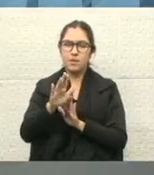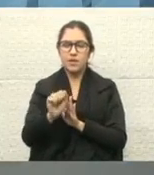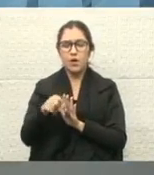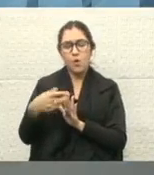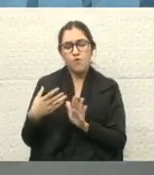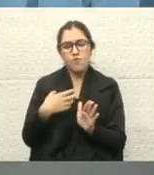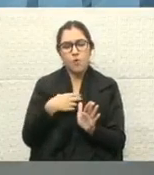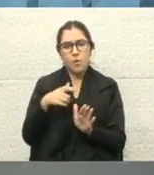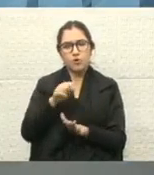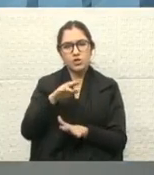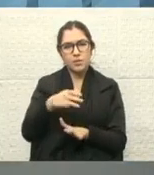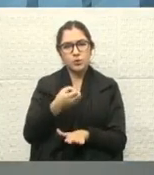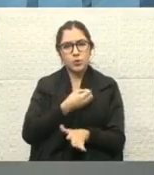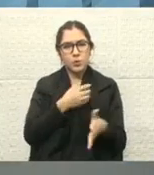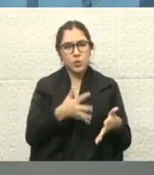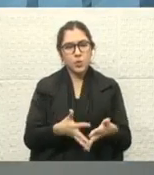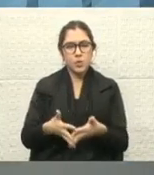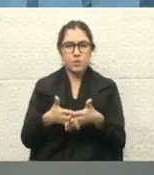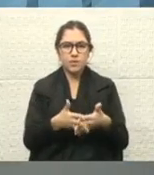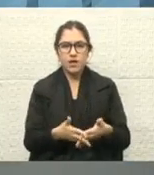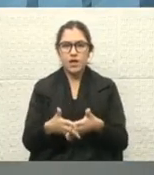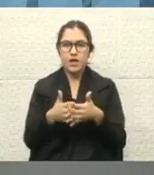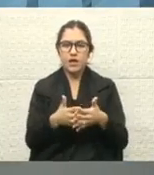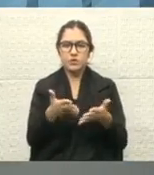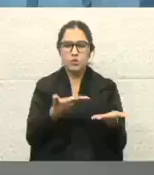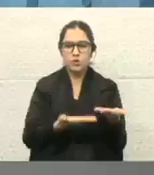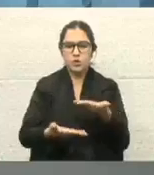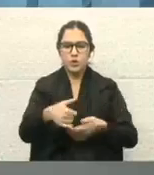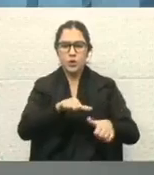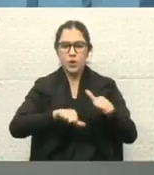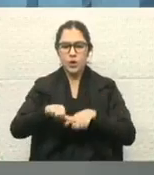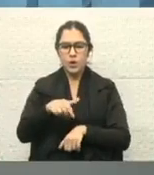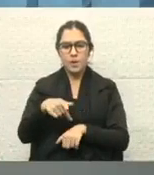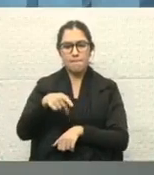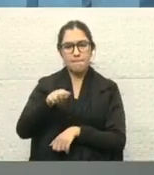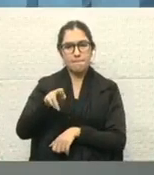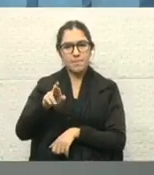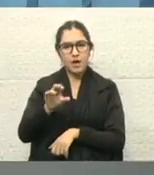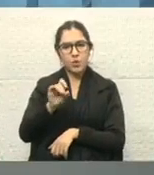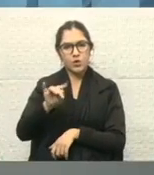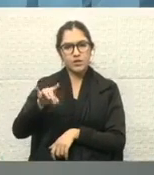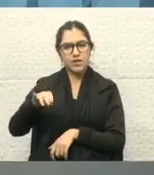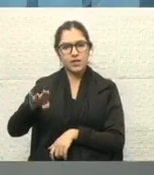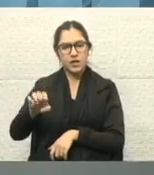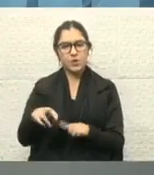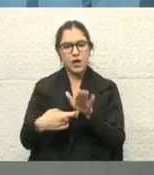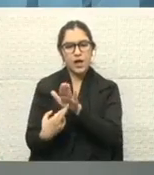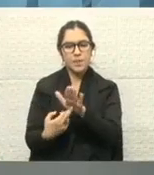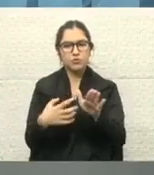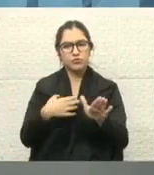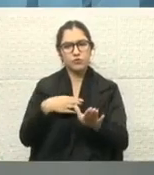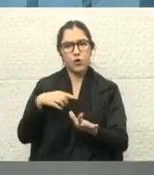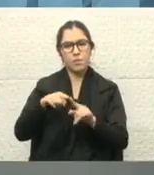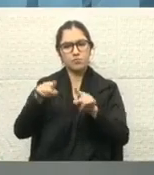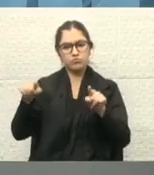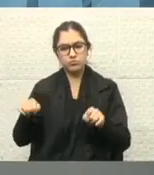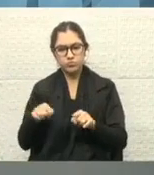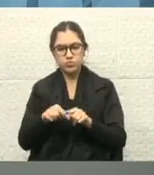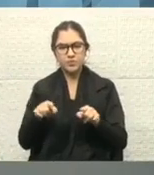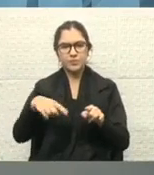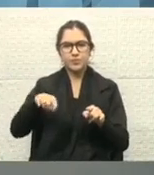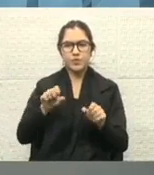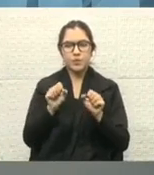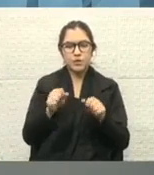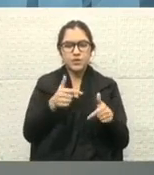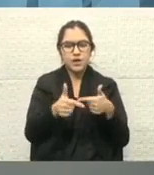forma algébrica de um número complexo, converter em par ordenado e representá-lo geometricamente. Nós